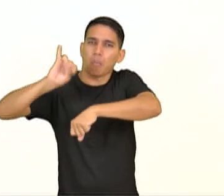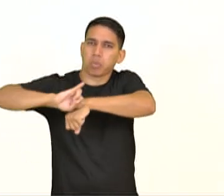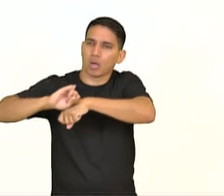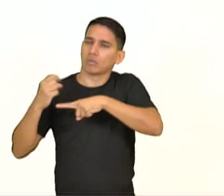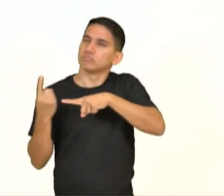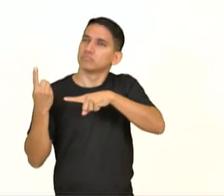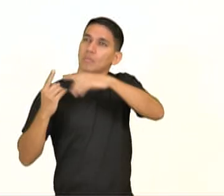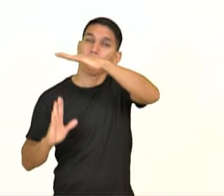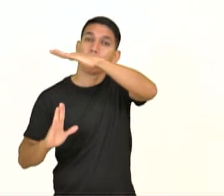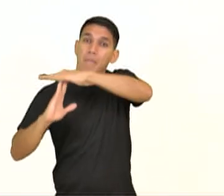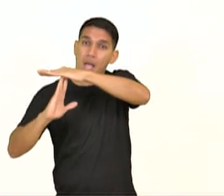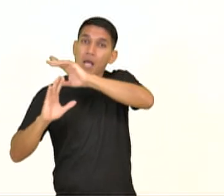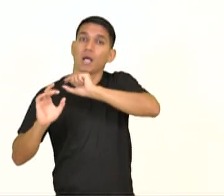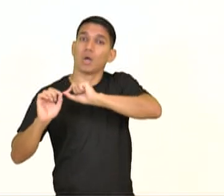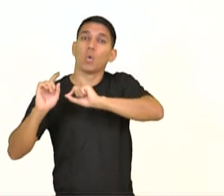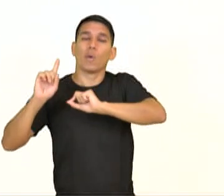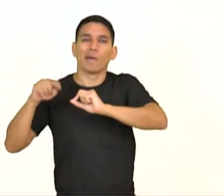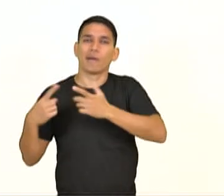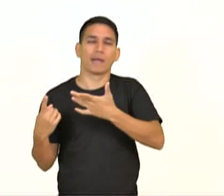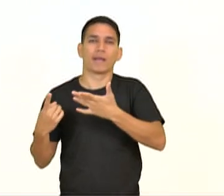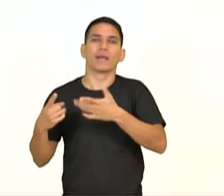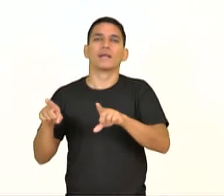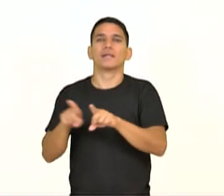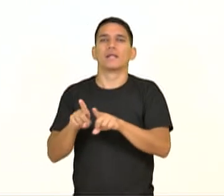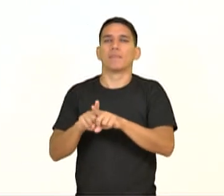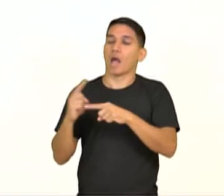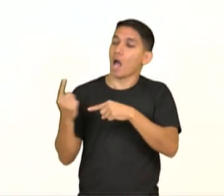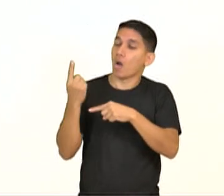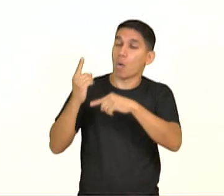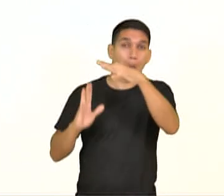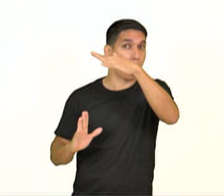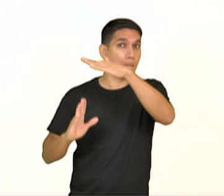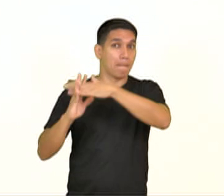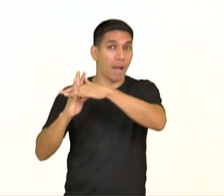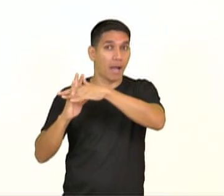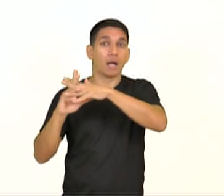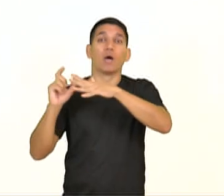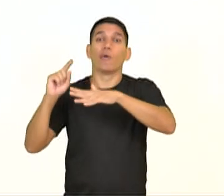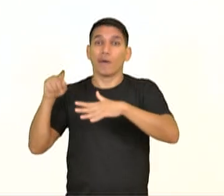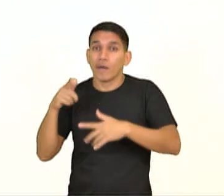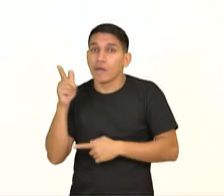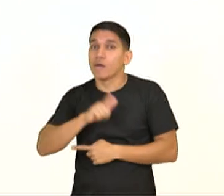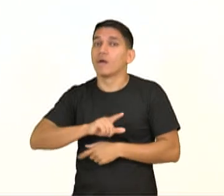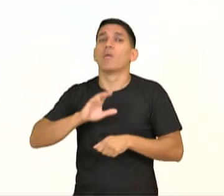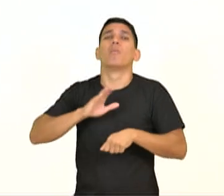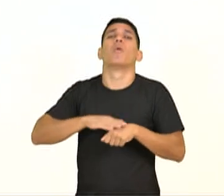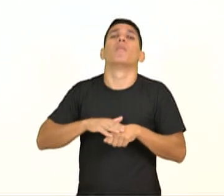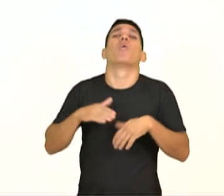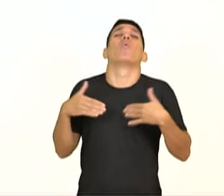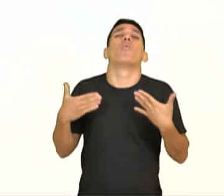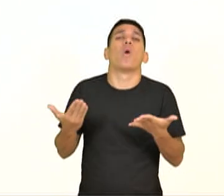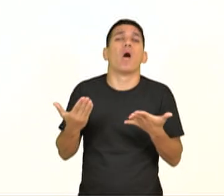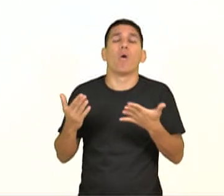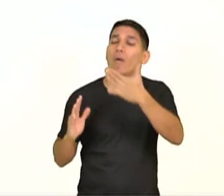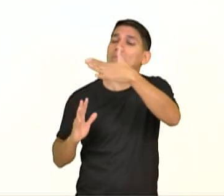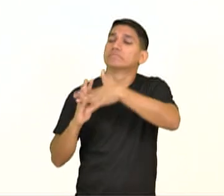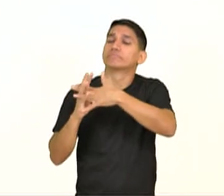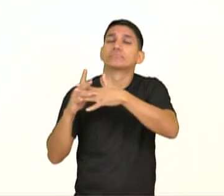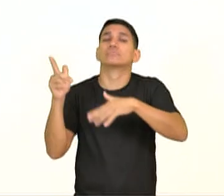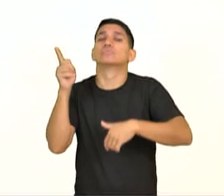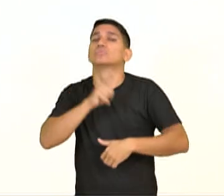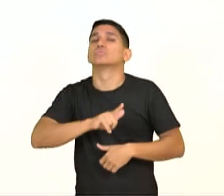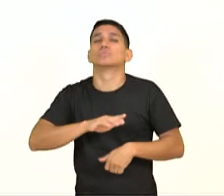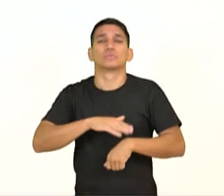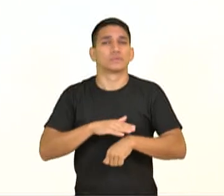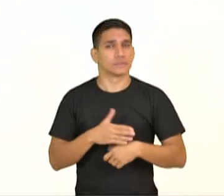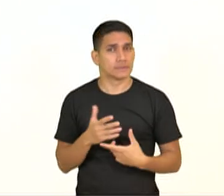altura máxima, né, e a altura máxima, ela será atingida, né, qual que será a altura máxima aí que será atingida? A